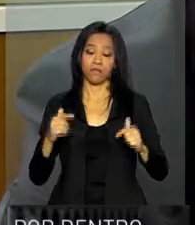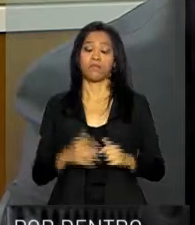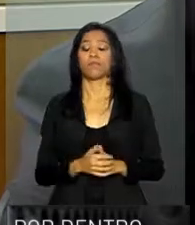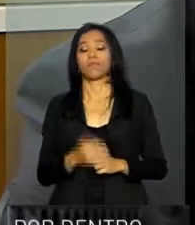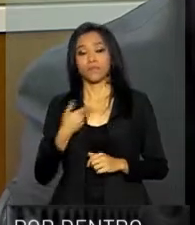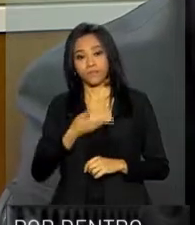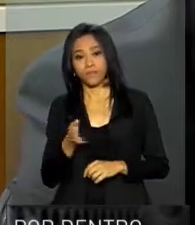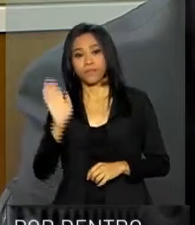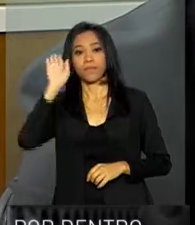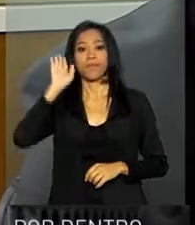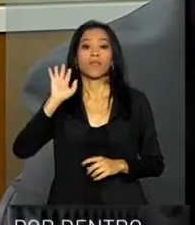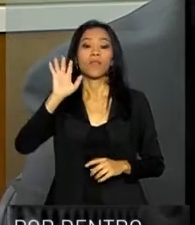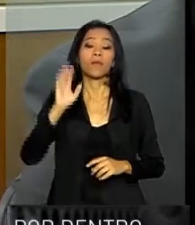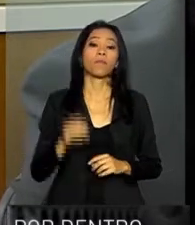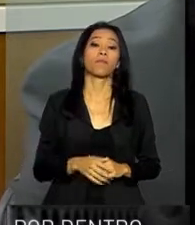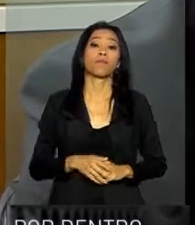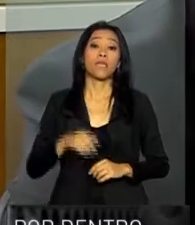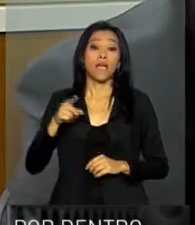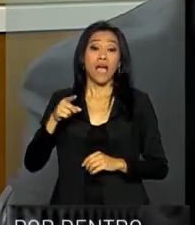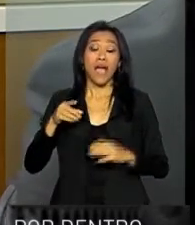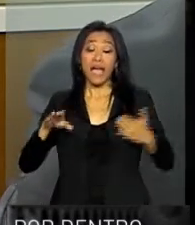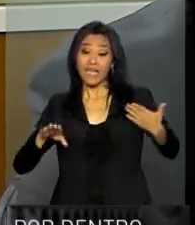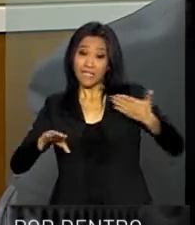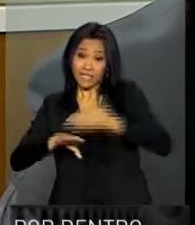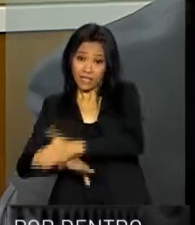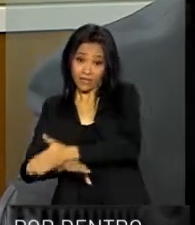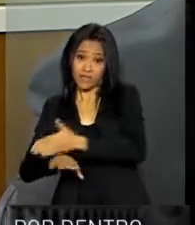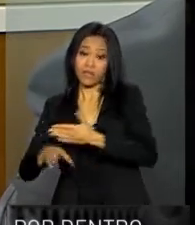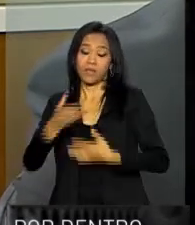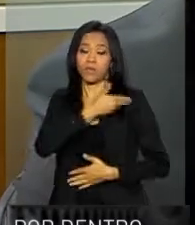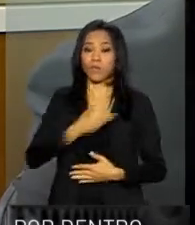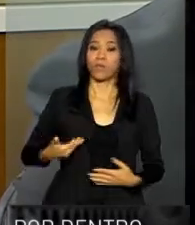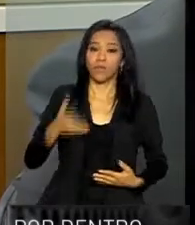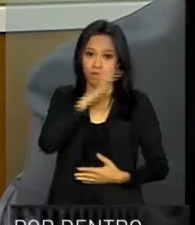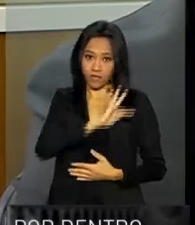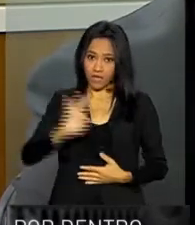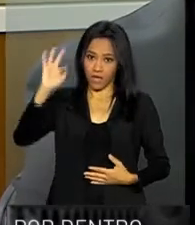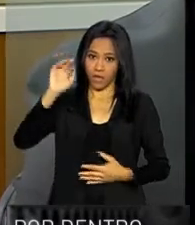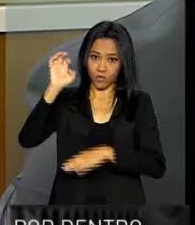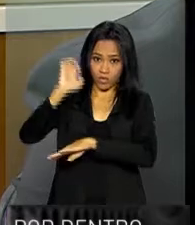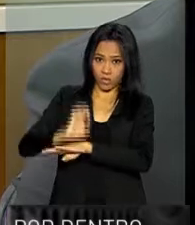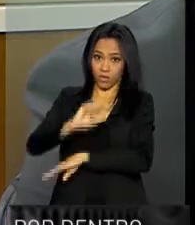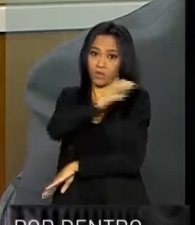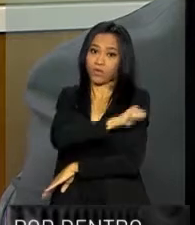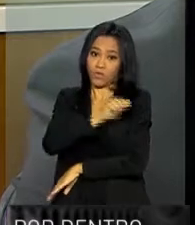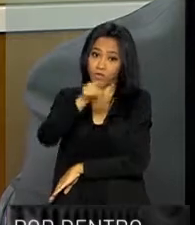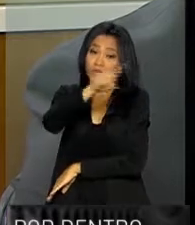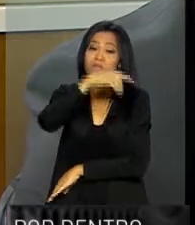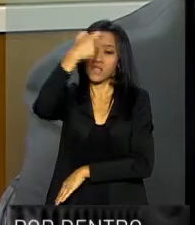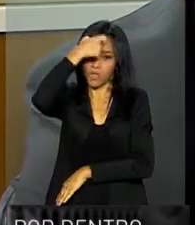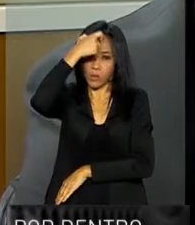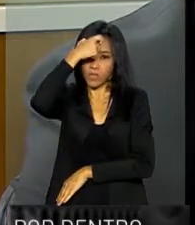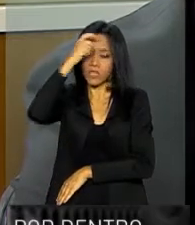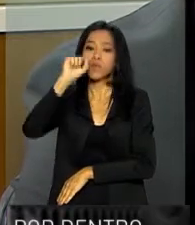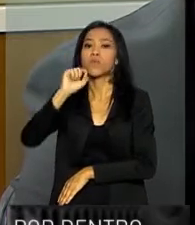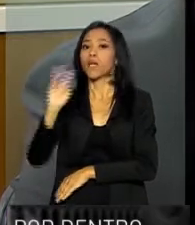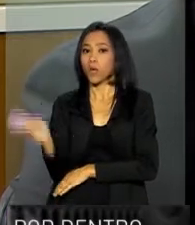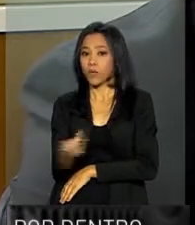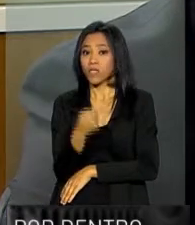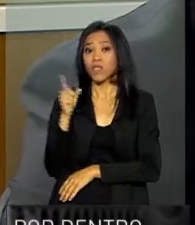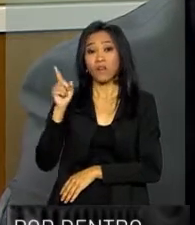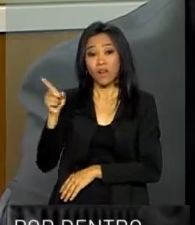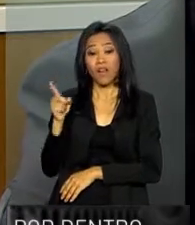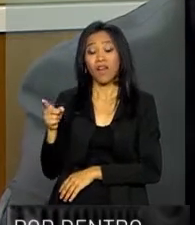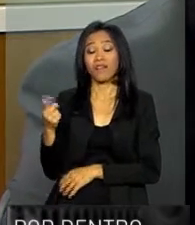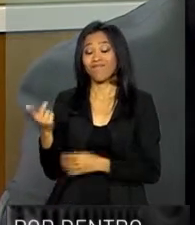a questão da intervenção ela todo todo mundo todos nós aqui estamos conscientes do que aconteceu houve uma deterioração na segurança do rio